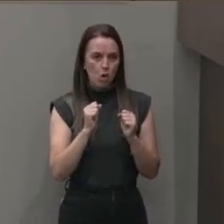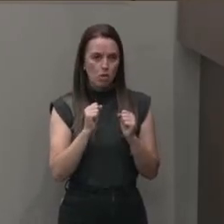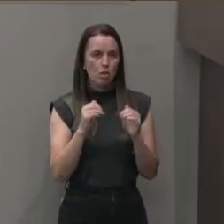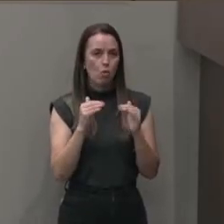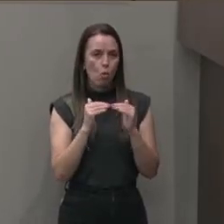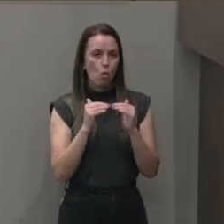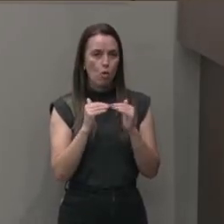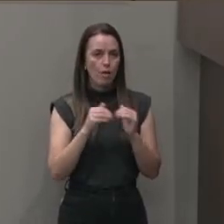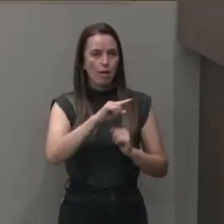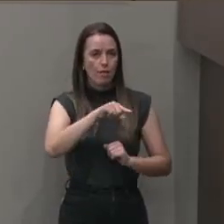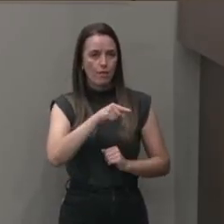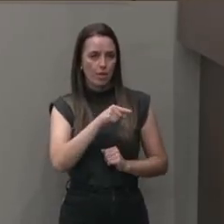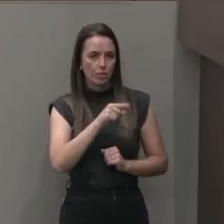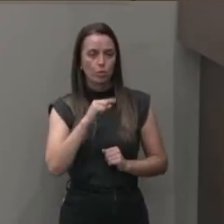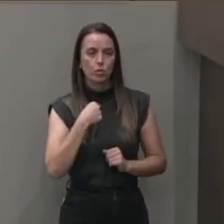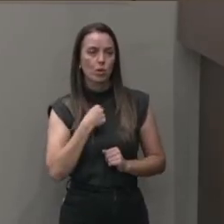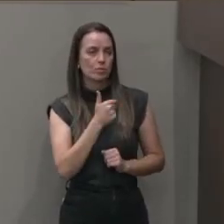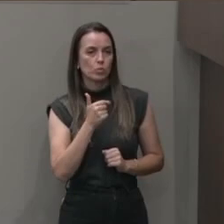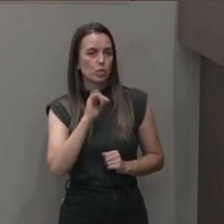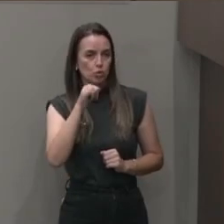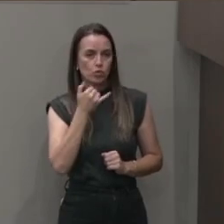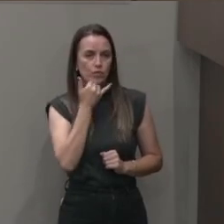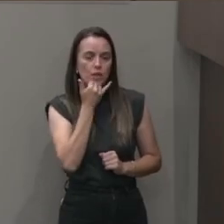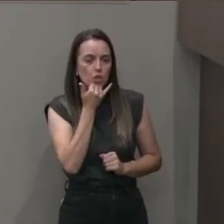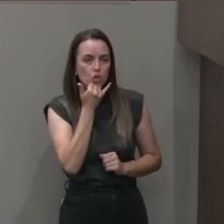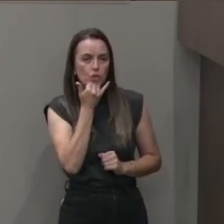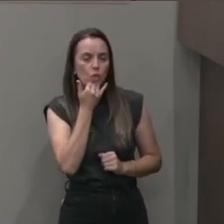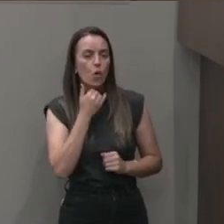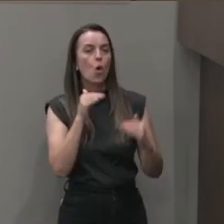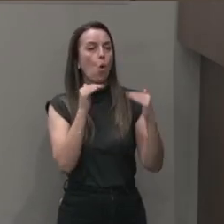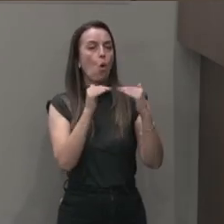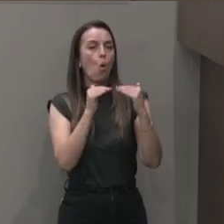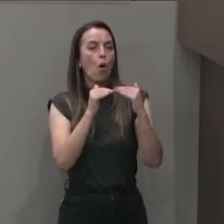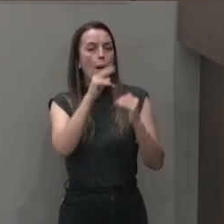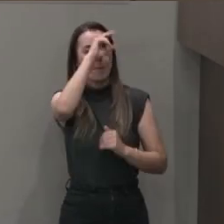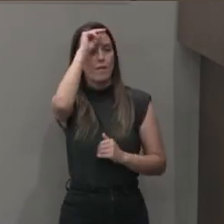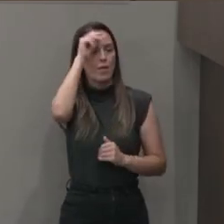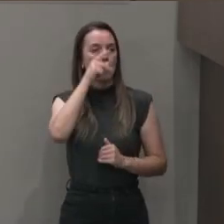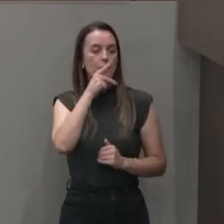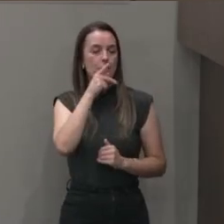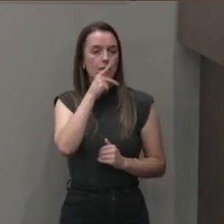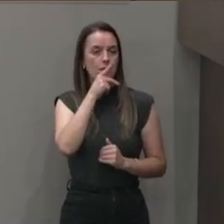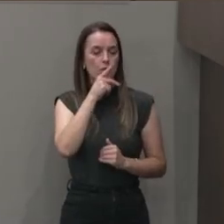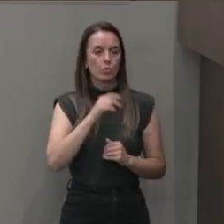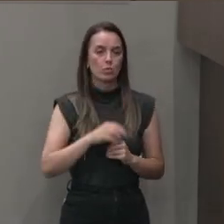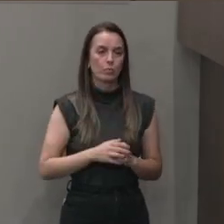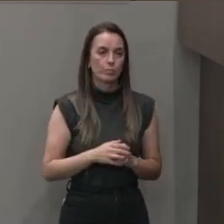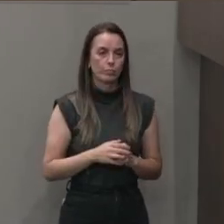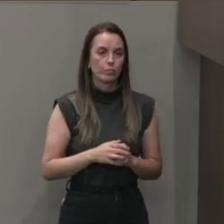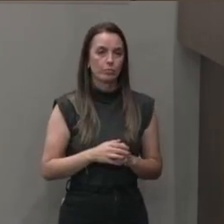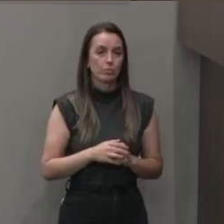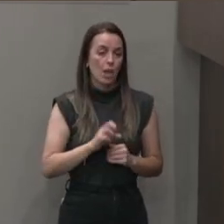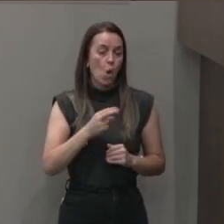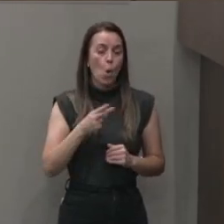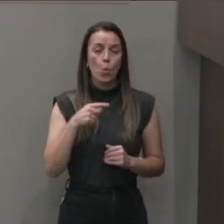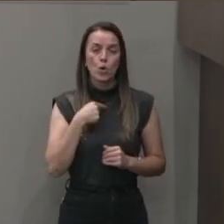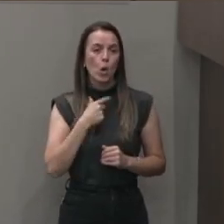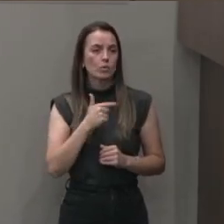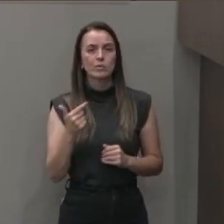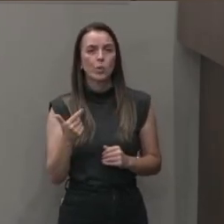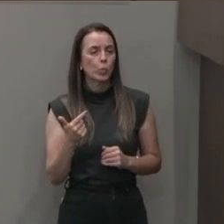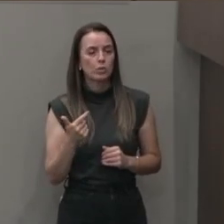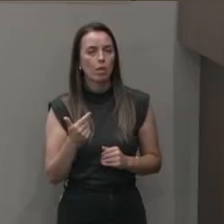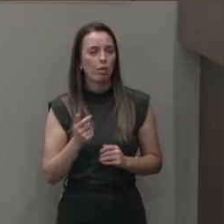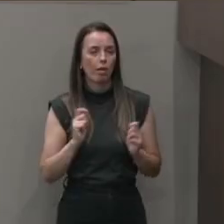Nós não temos nenhuma justificativa para concordar com o prefeito Pedro nesse momento, a não ser que a gente não tenha autonomia nessa casa para aprovar essa